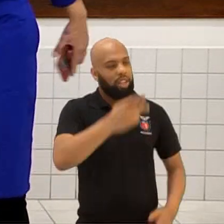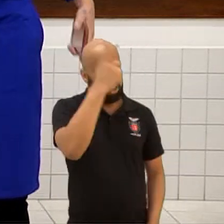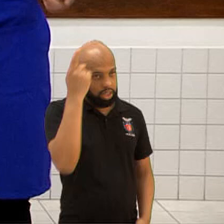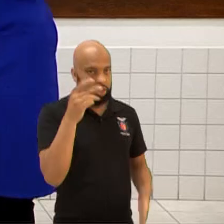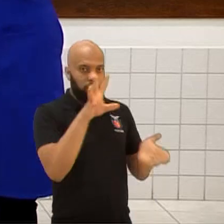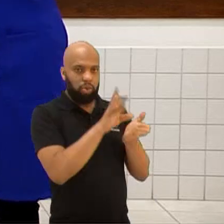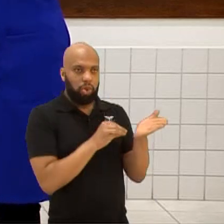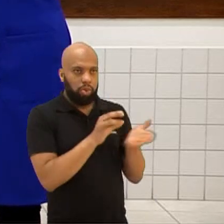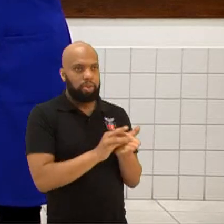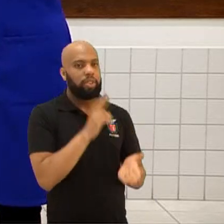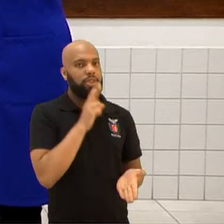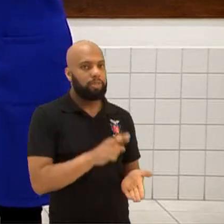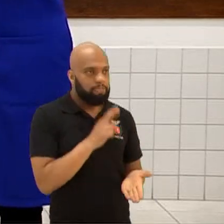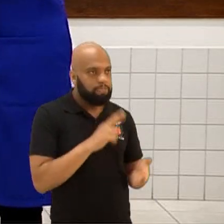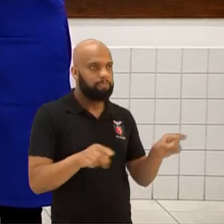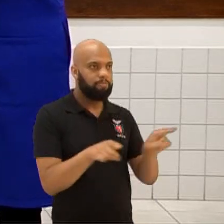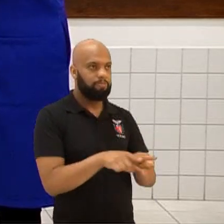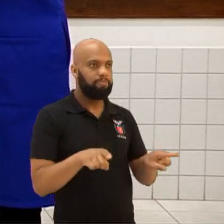anota, né, Su?